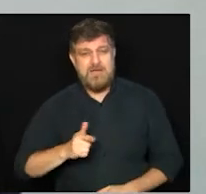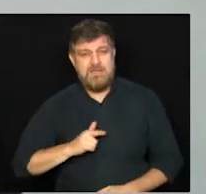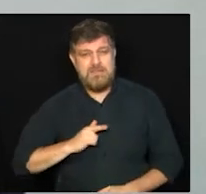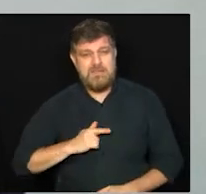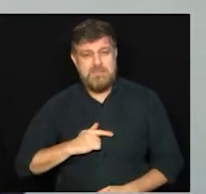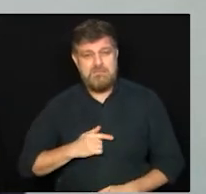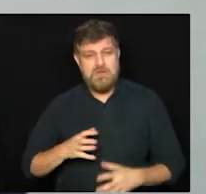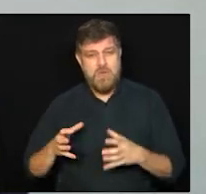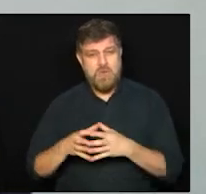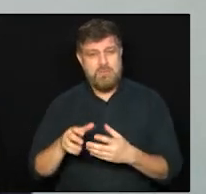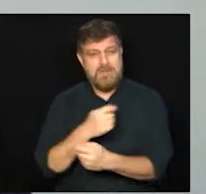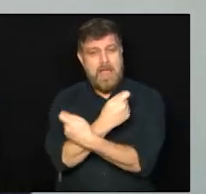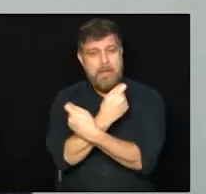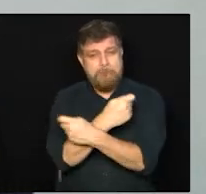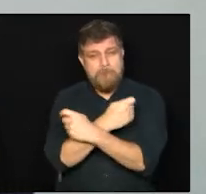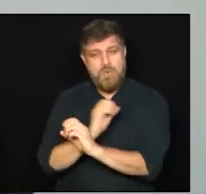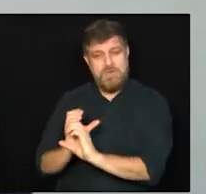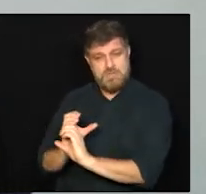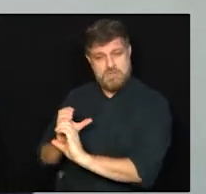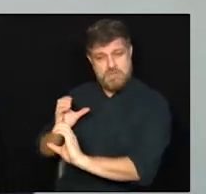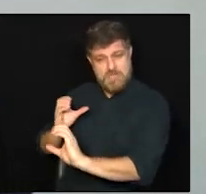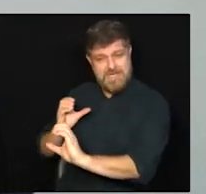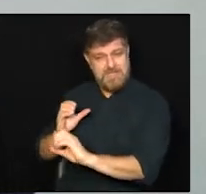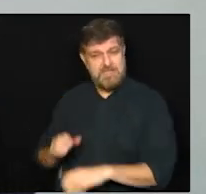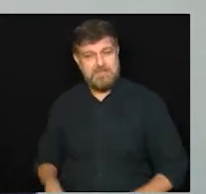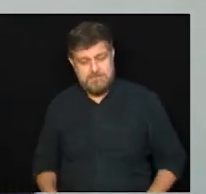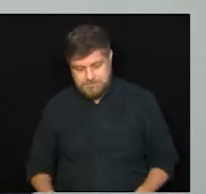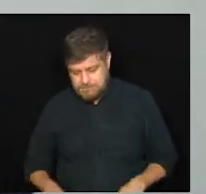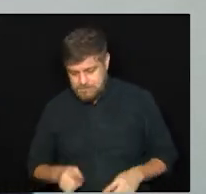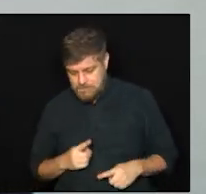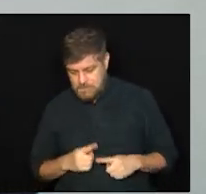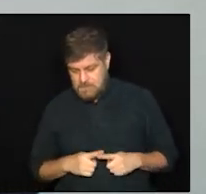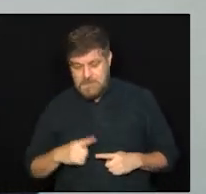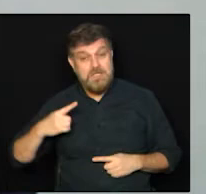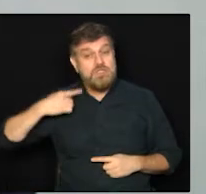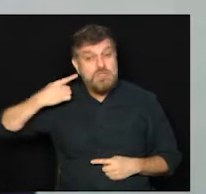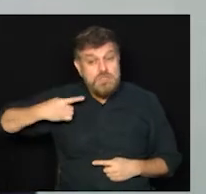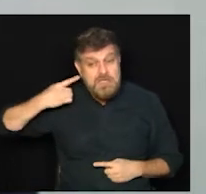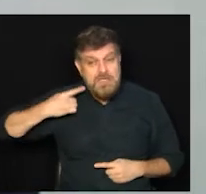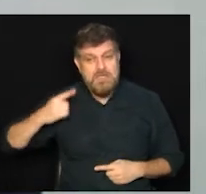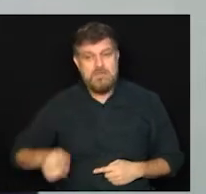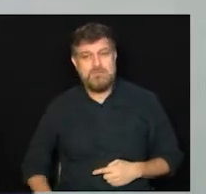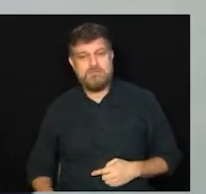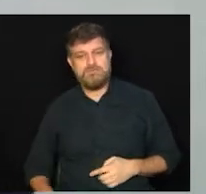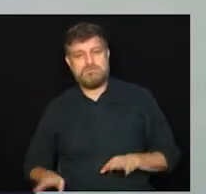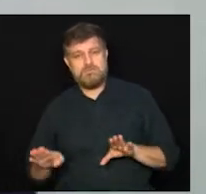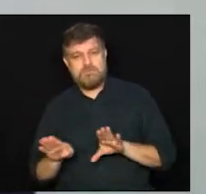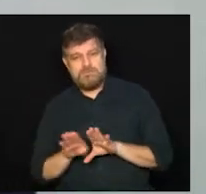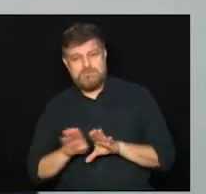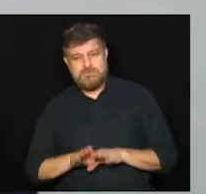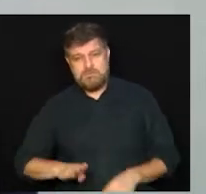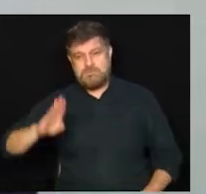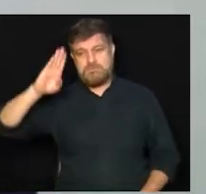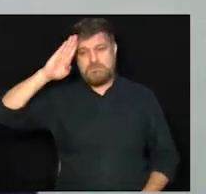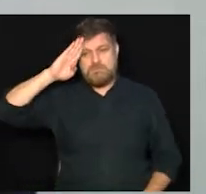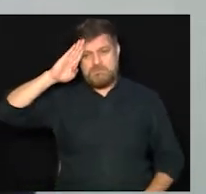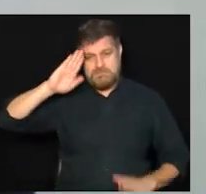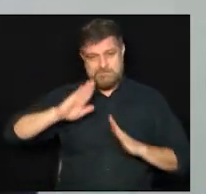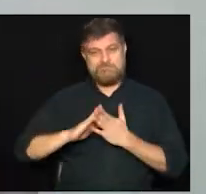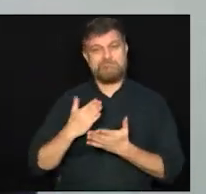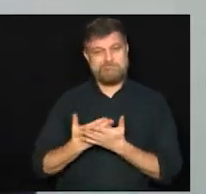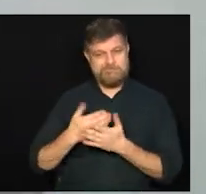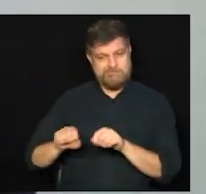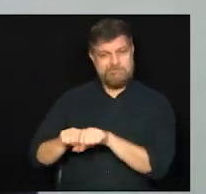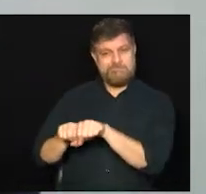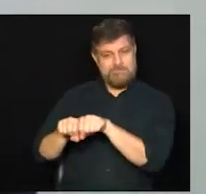da PUC de engenharia, de direito, a gente pegou a escola de cadetes,